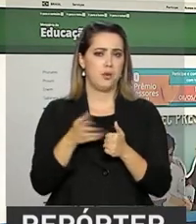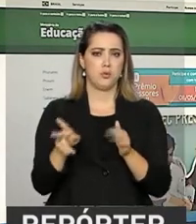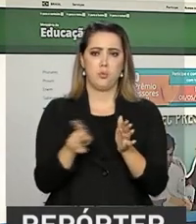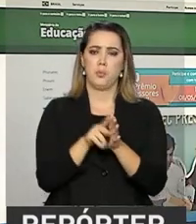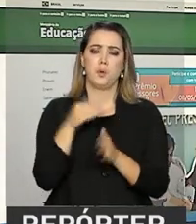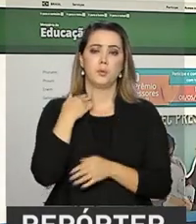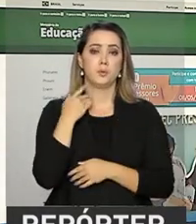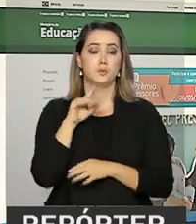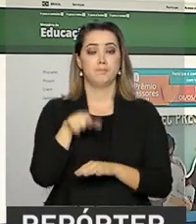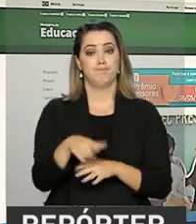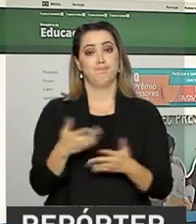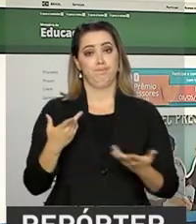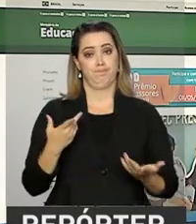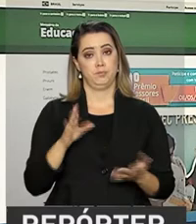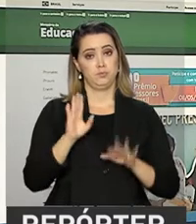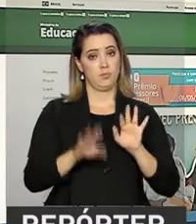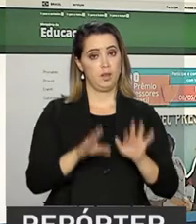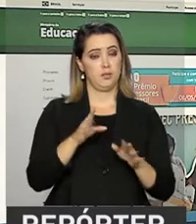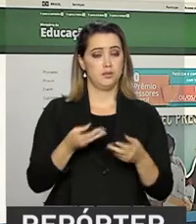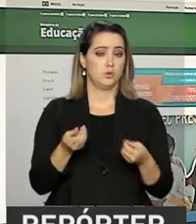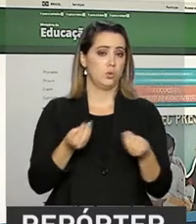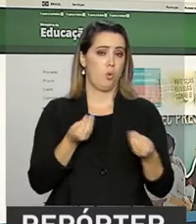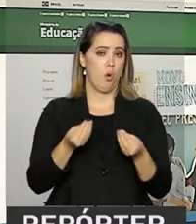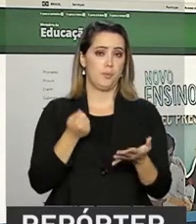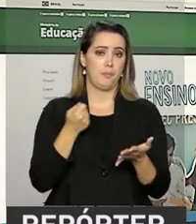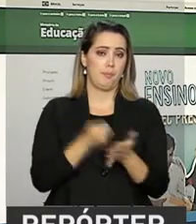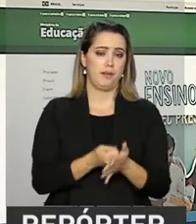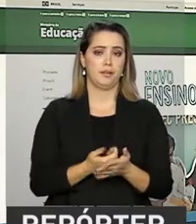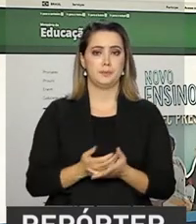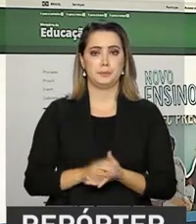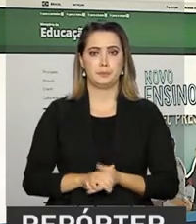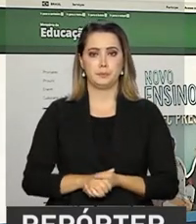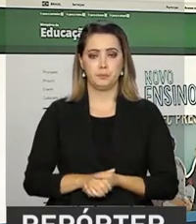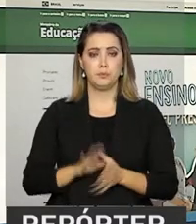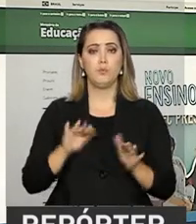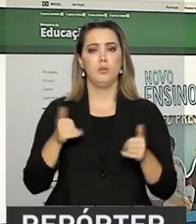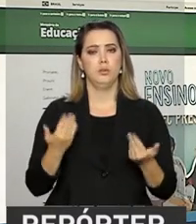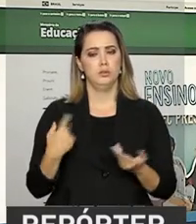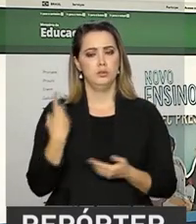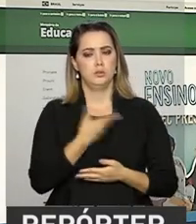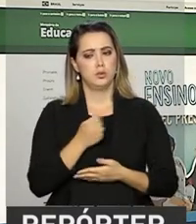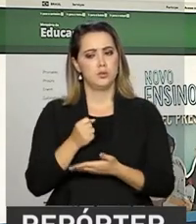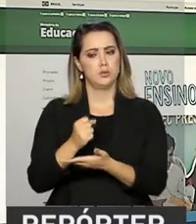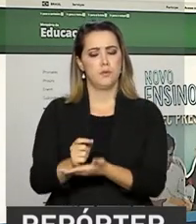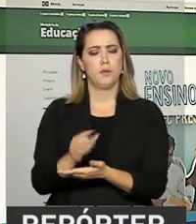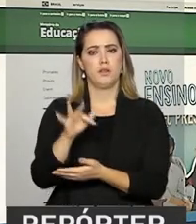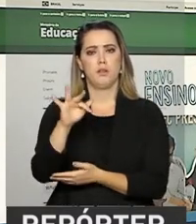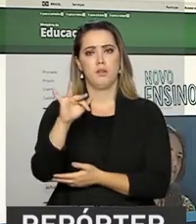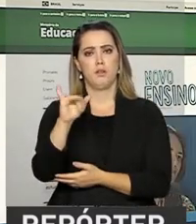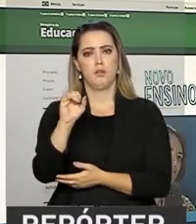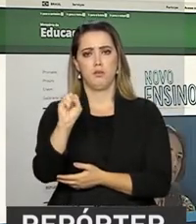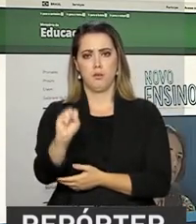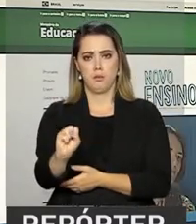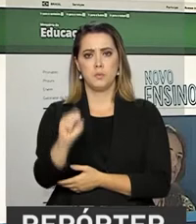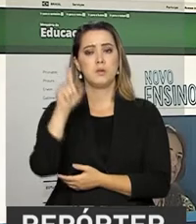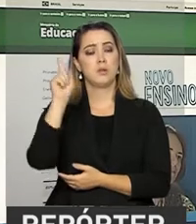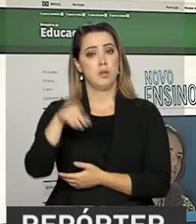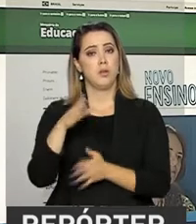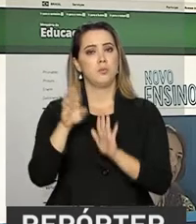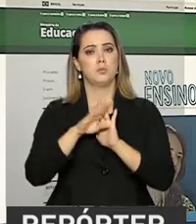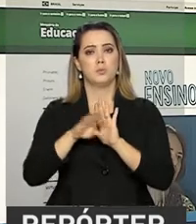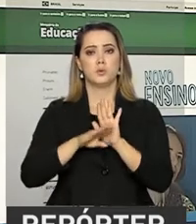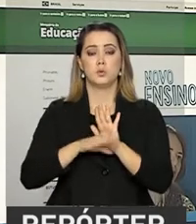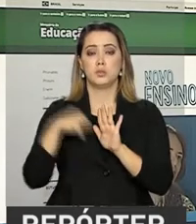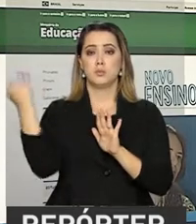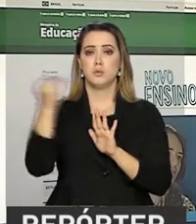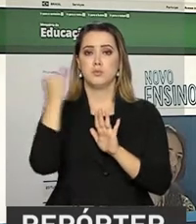condições às vezes que ele não teria condições de marcar então por isso que a gente considera o fies é um programa de sucesso